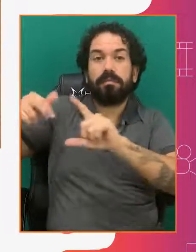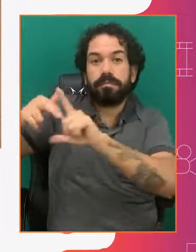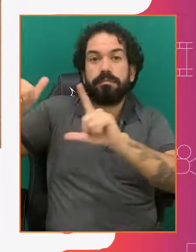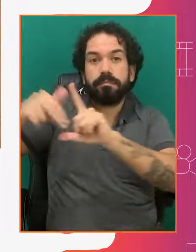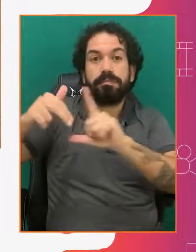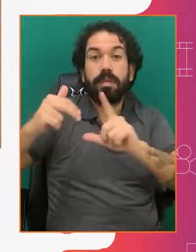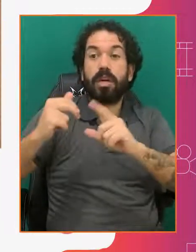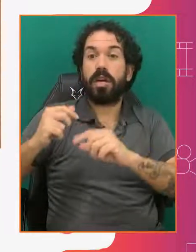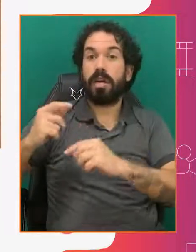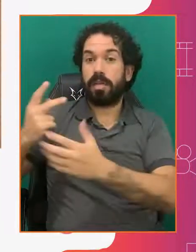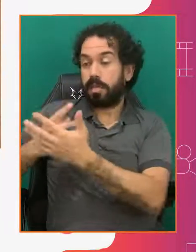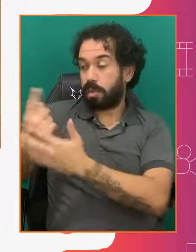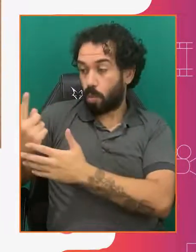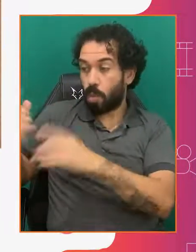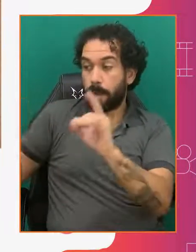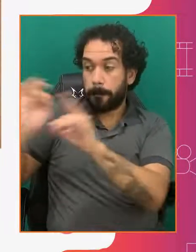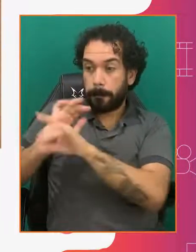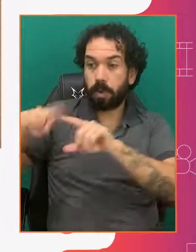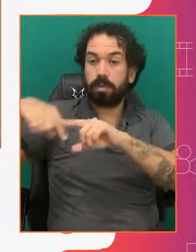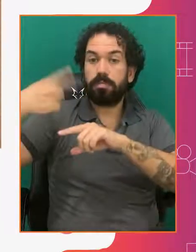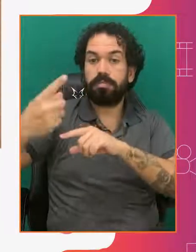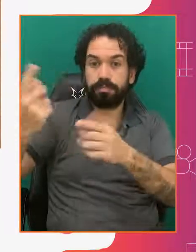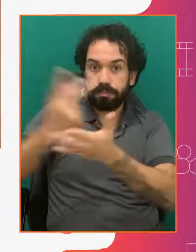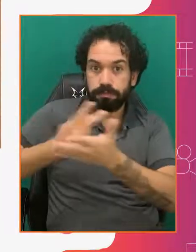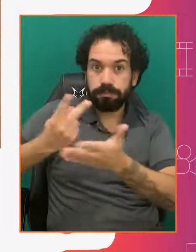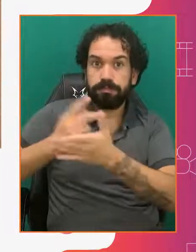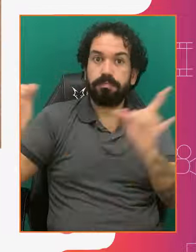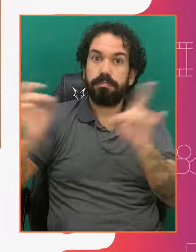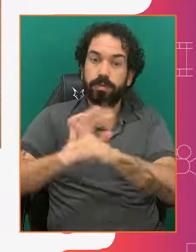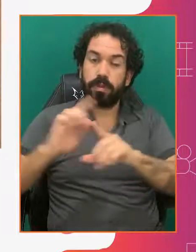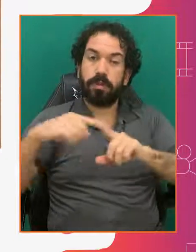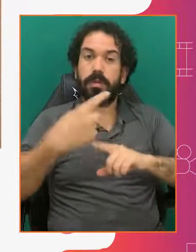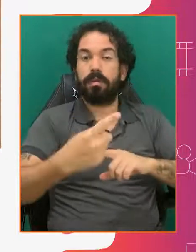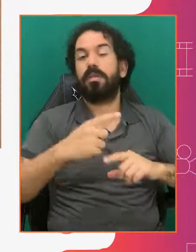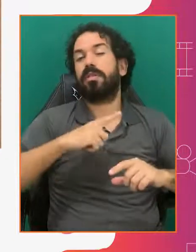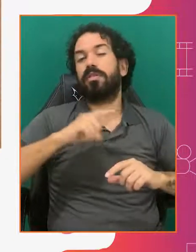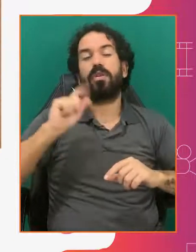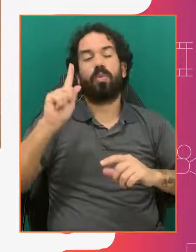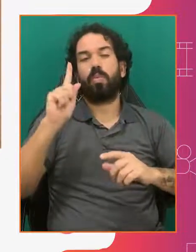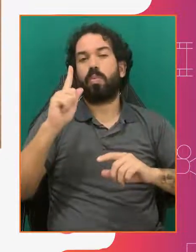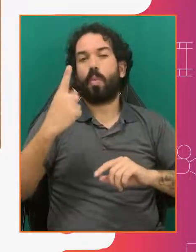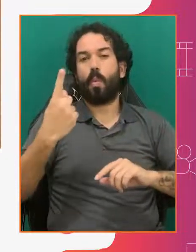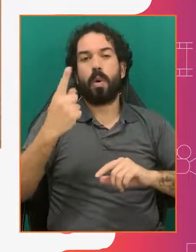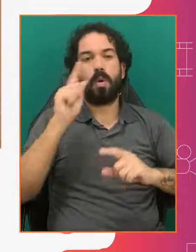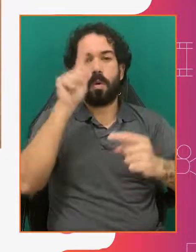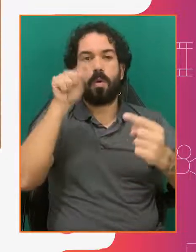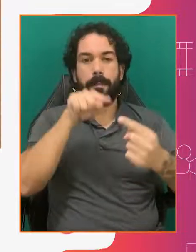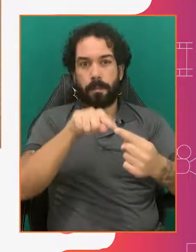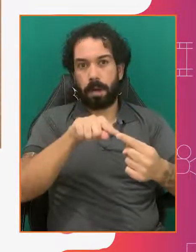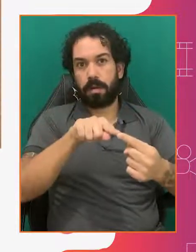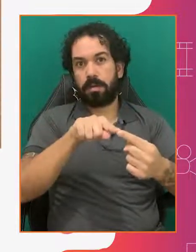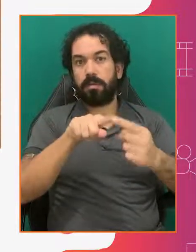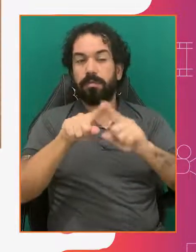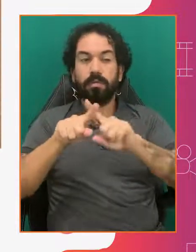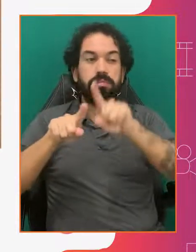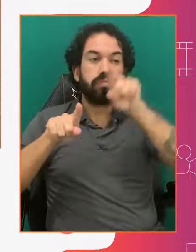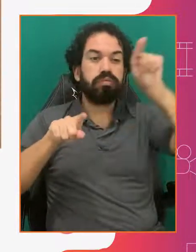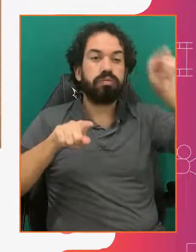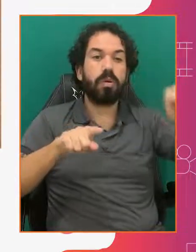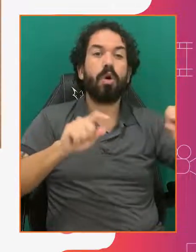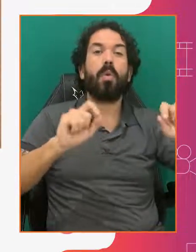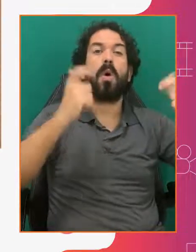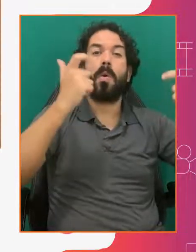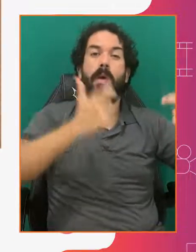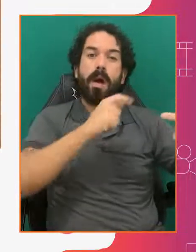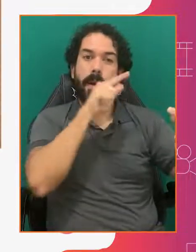frame, desenhando um depois do outro, tendo só um referencial, um objetivo mais distante